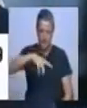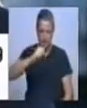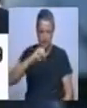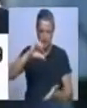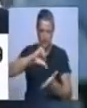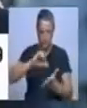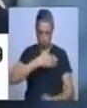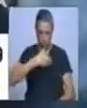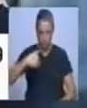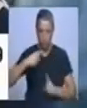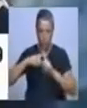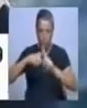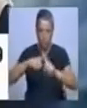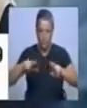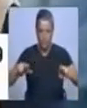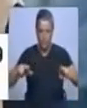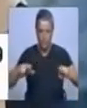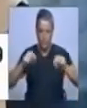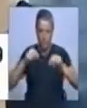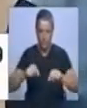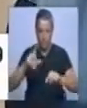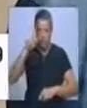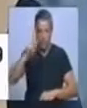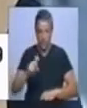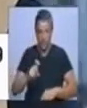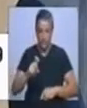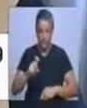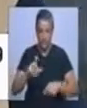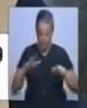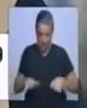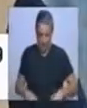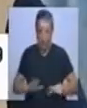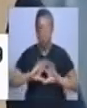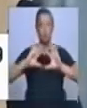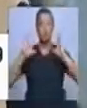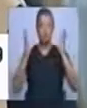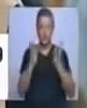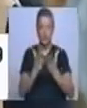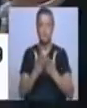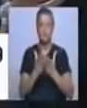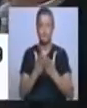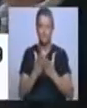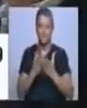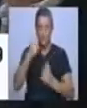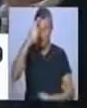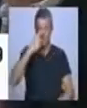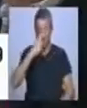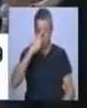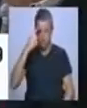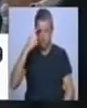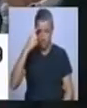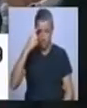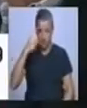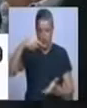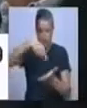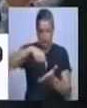de saúde, hospitais. Portanto, hoje é um dia como numa greve geral para a enfermagem.